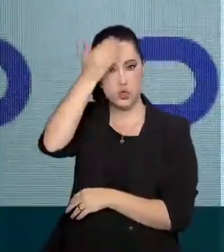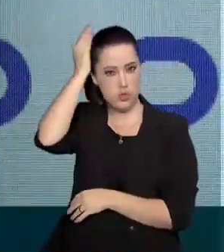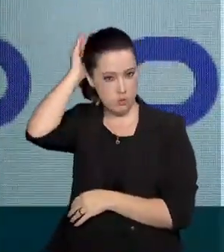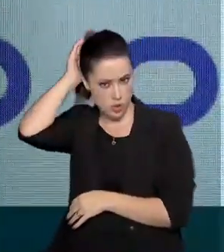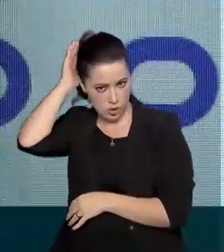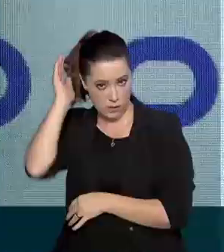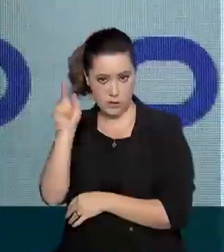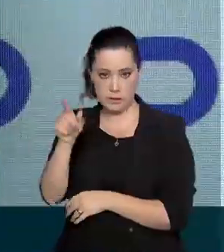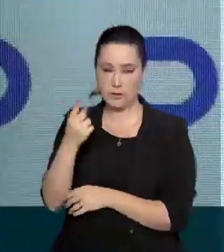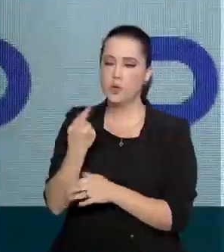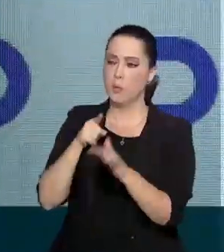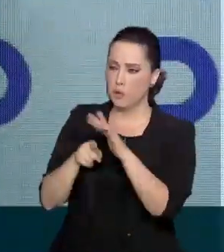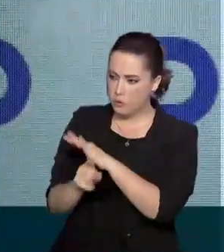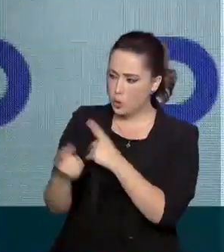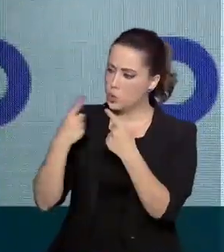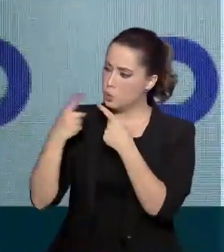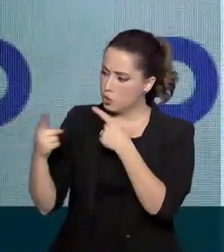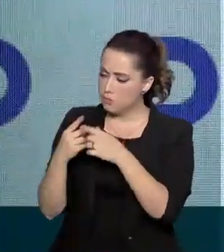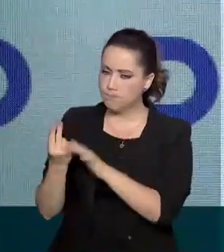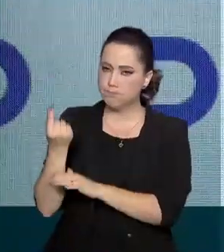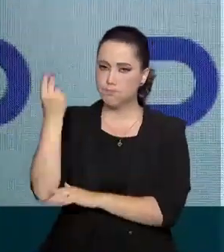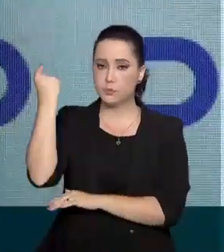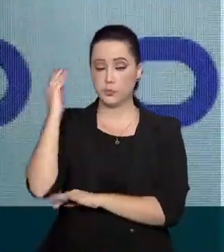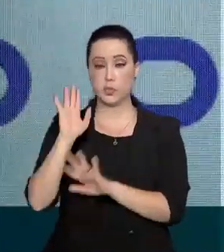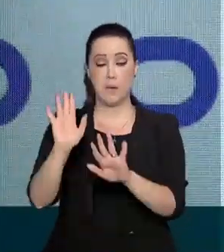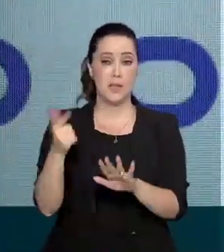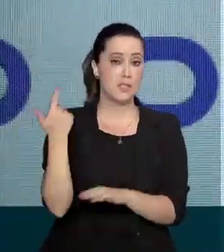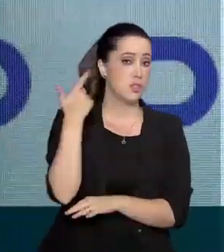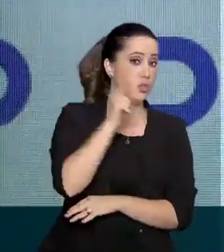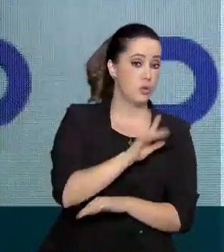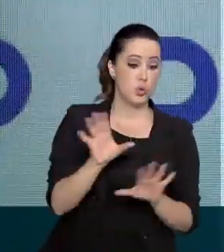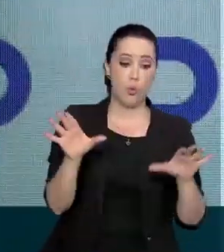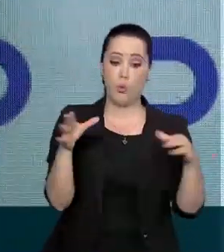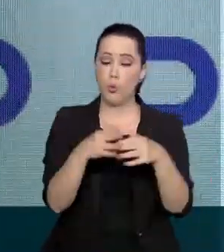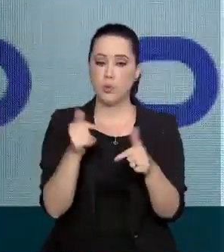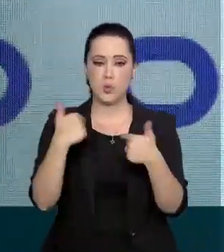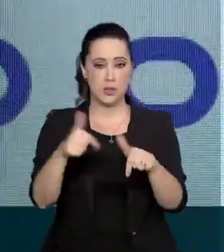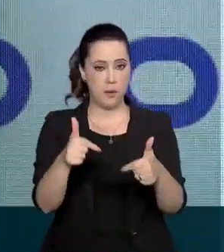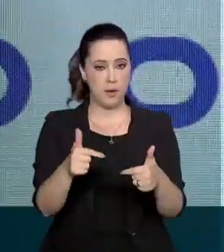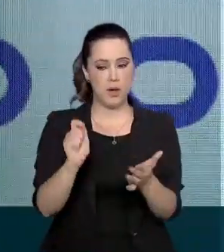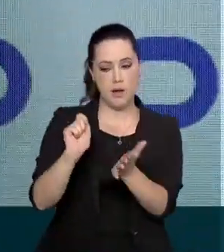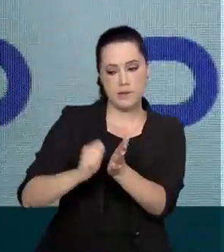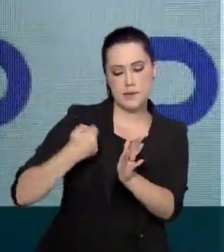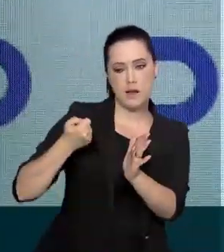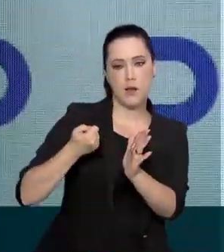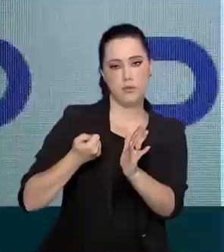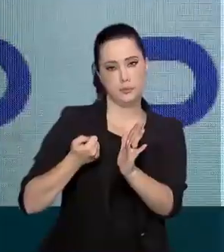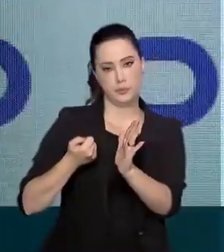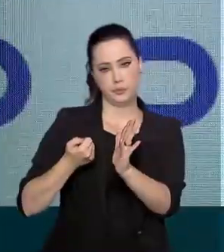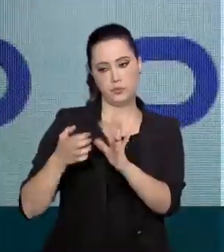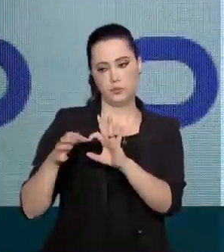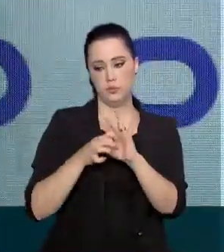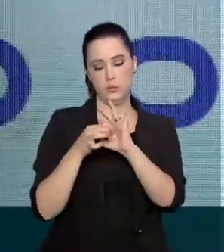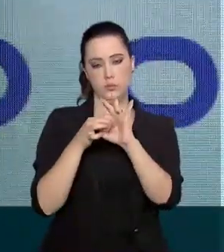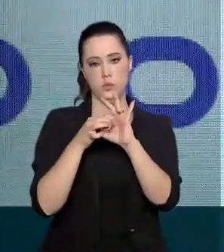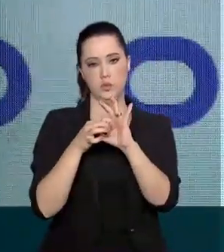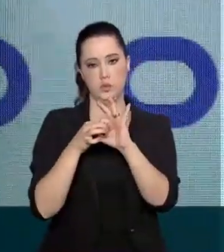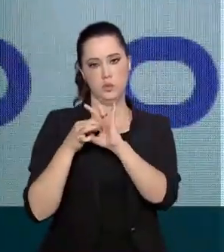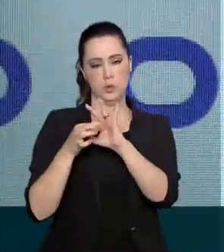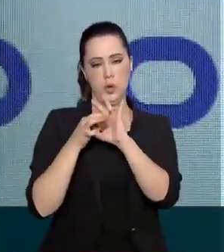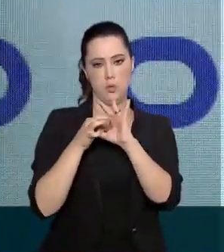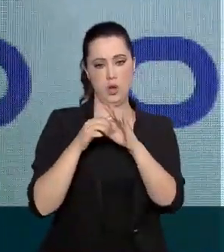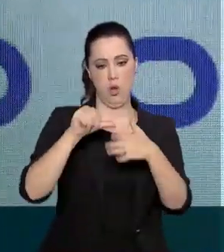discussão, essa solução no passado. Mas nós conseguimos, com a nossa equipe, assinar a União